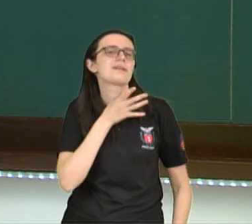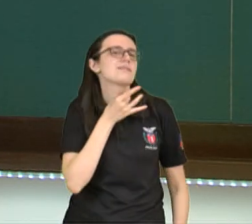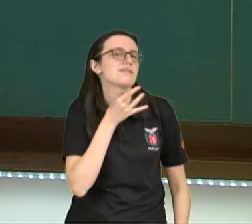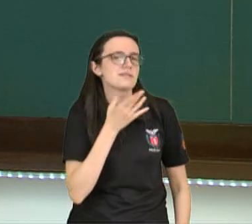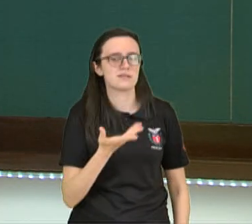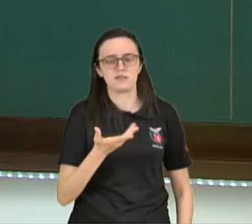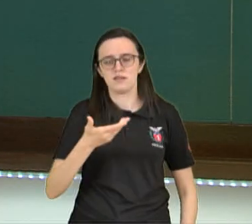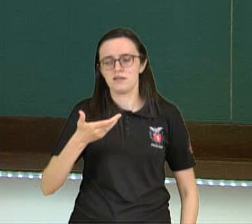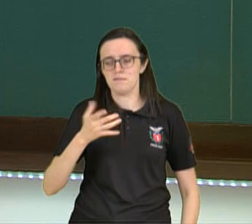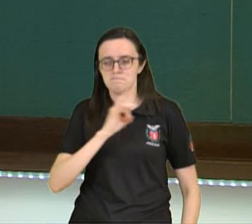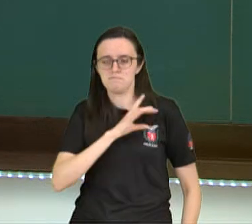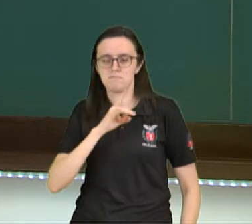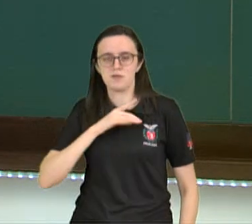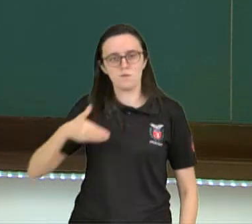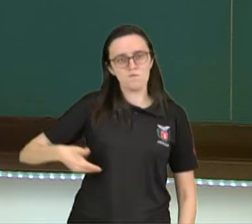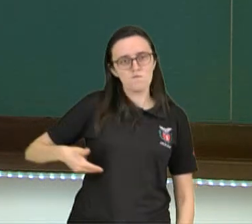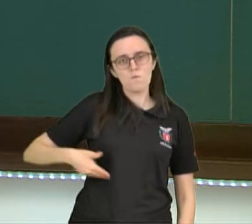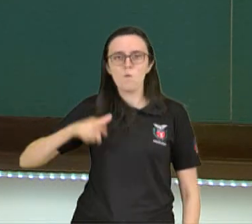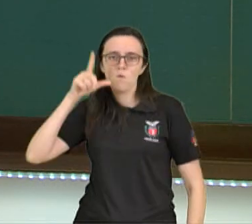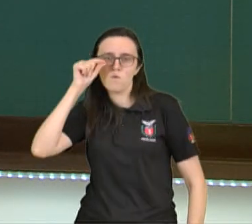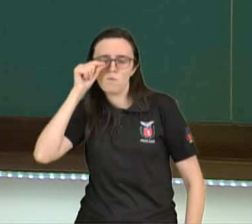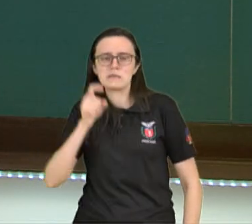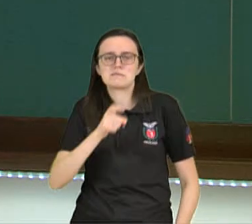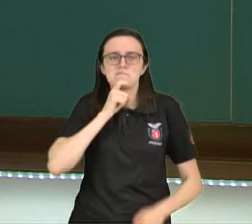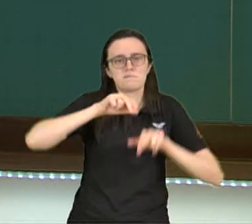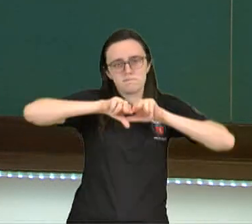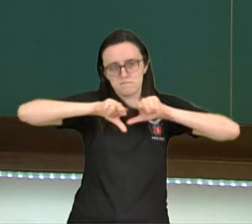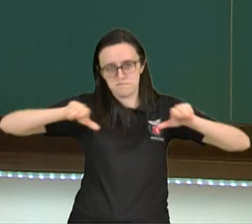medo, fome, sono, frio e etc.